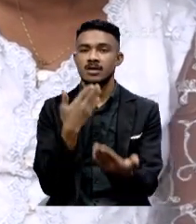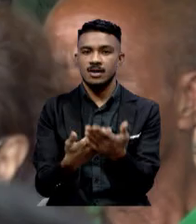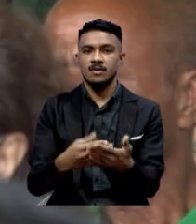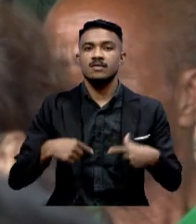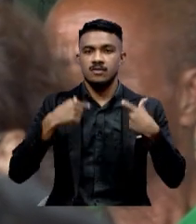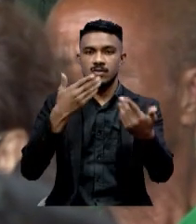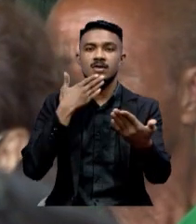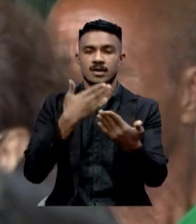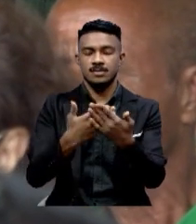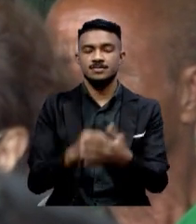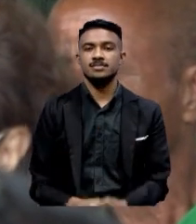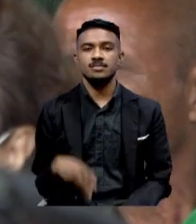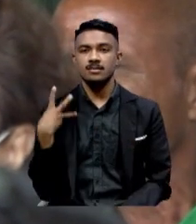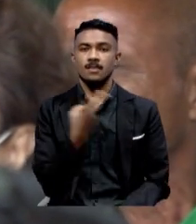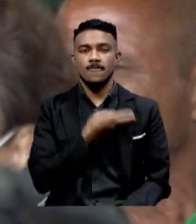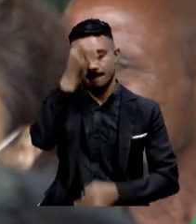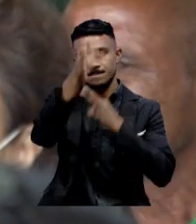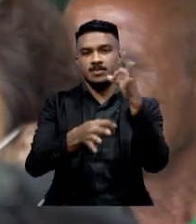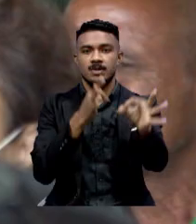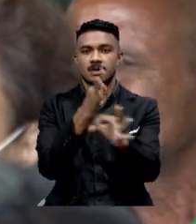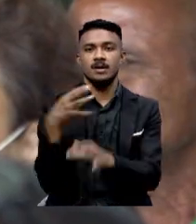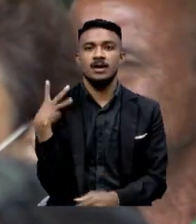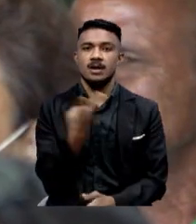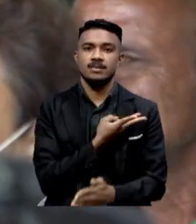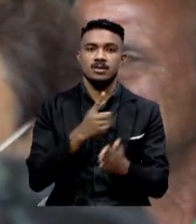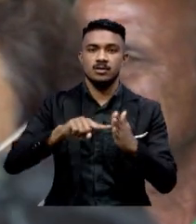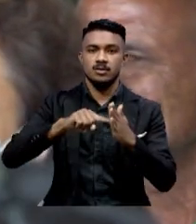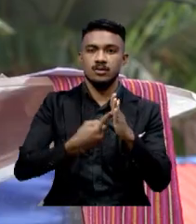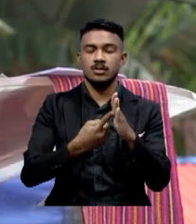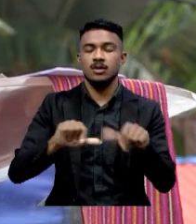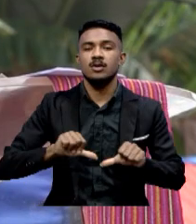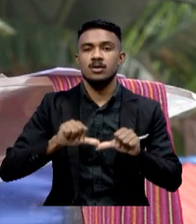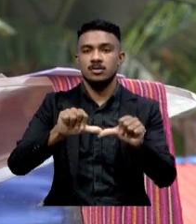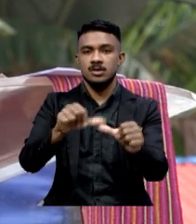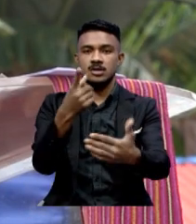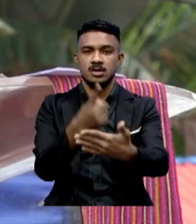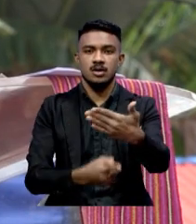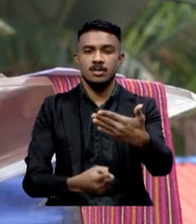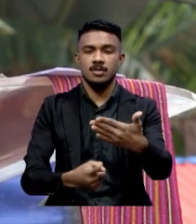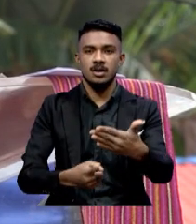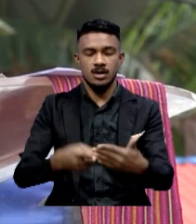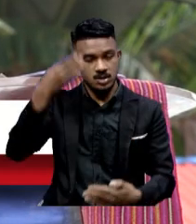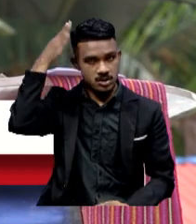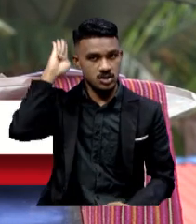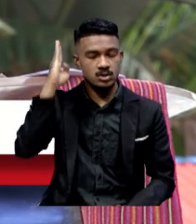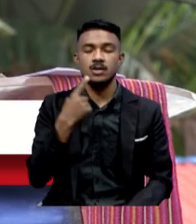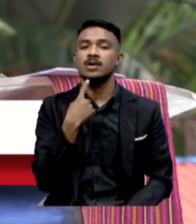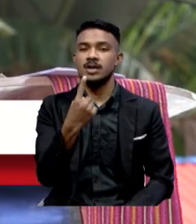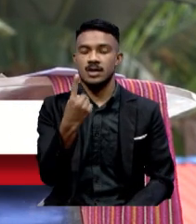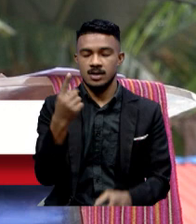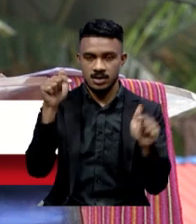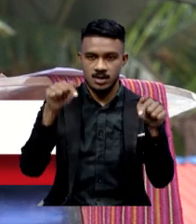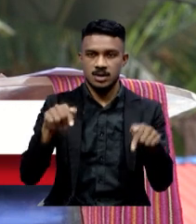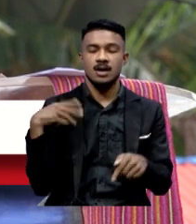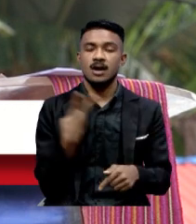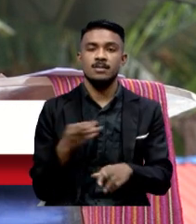dia. A mi fiergada, a mi se ahu no continua saida ma excelência hoje ma atuaje ne, a mi pronto